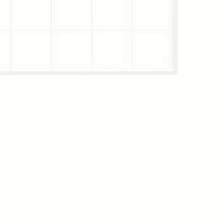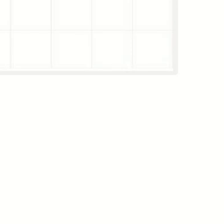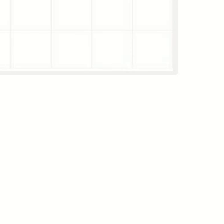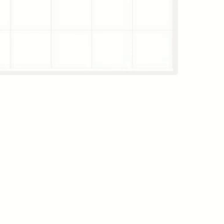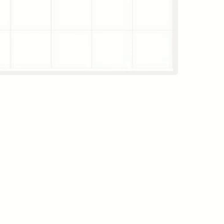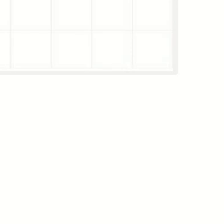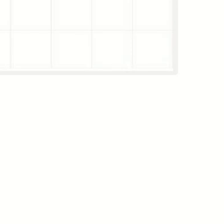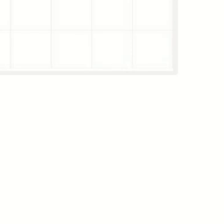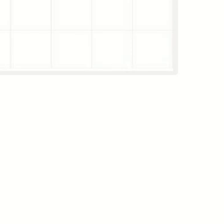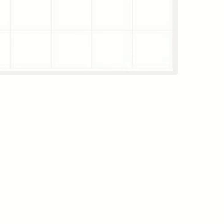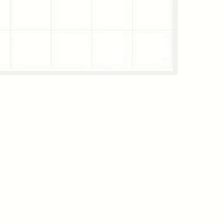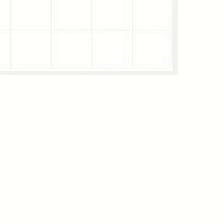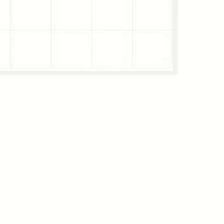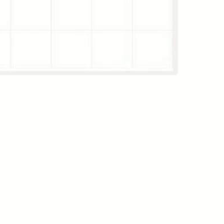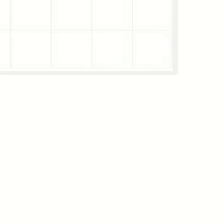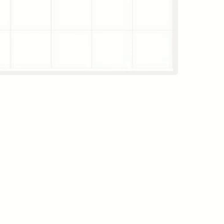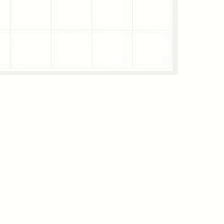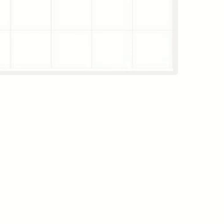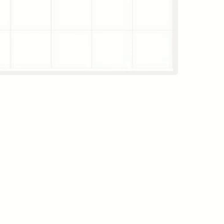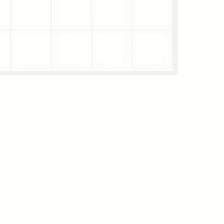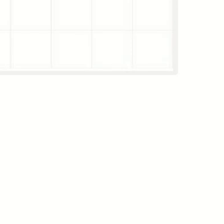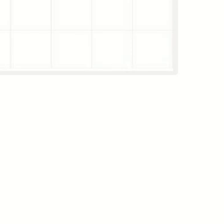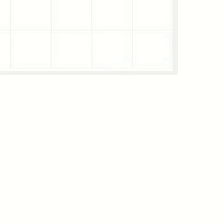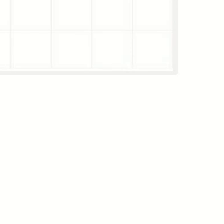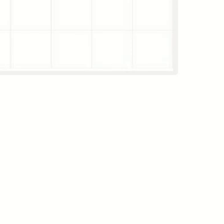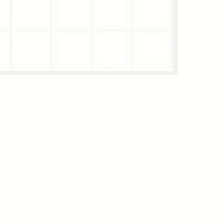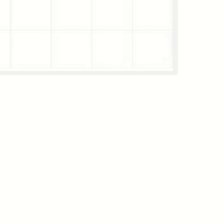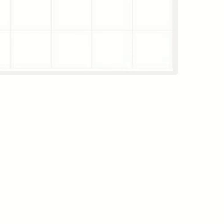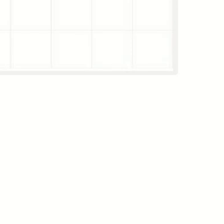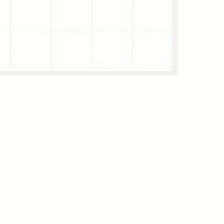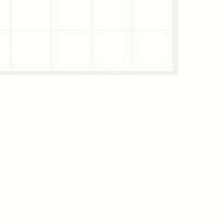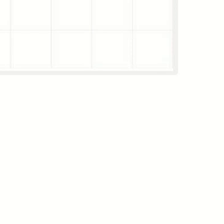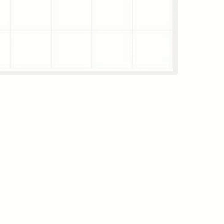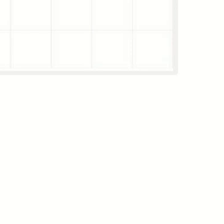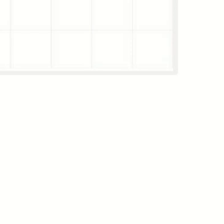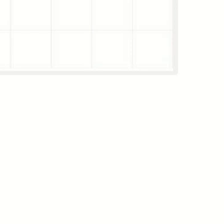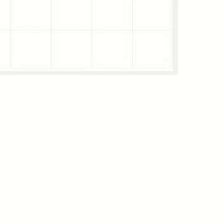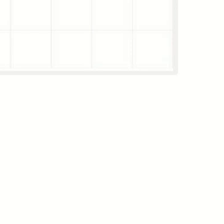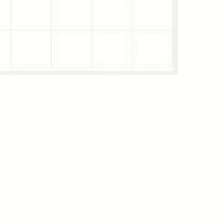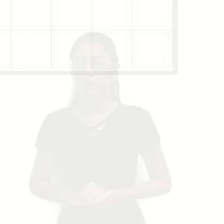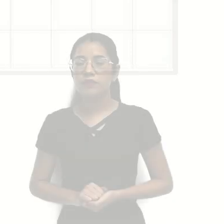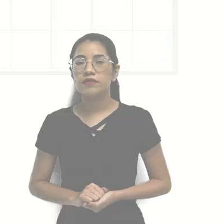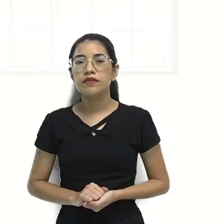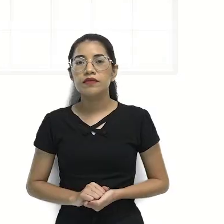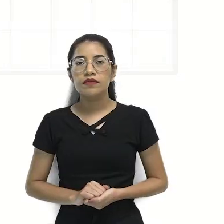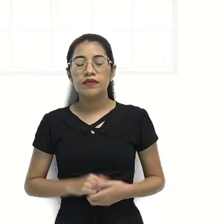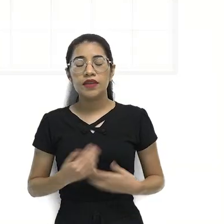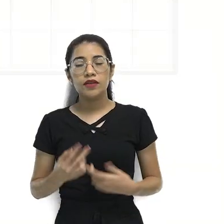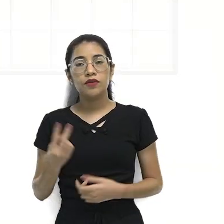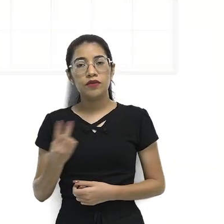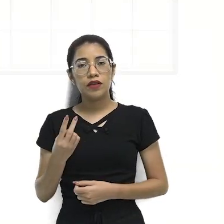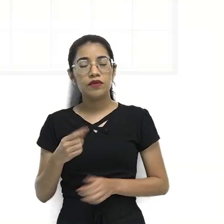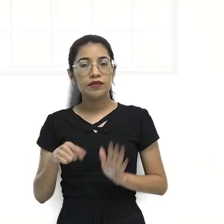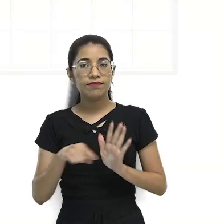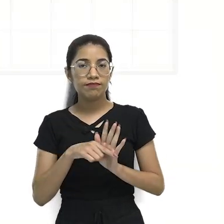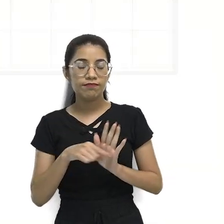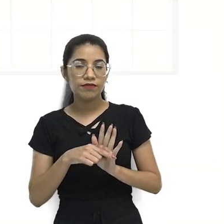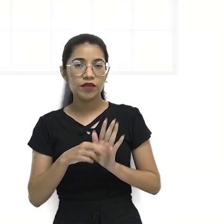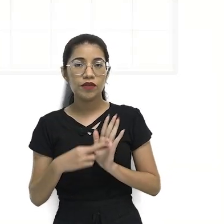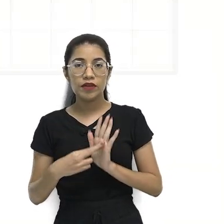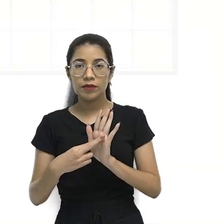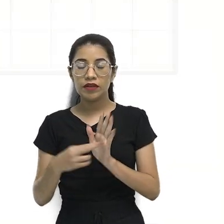negativo. Tudo bem? Vai ser um sinal negativo, porque o dinheiro saiu da conta. Então eu vou representar com esse